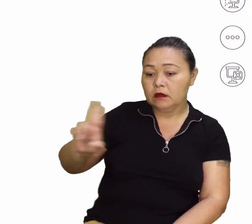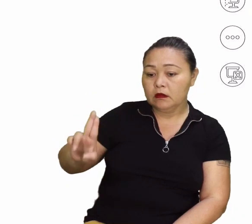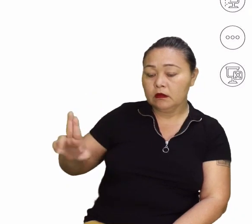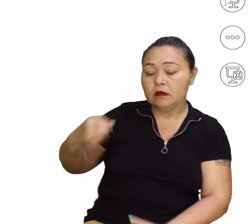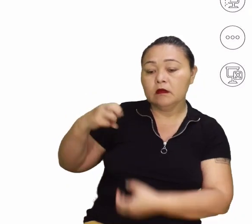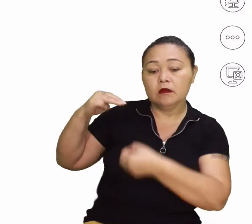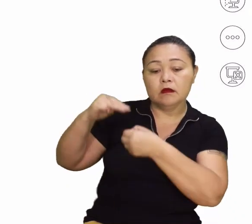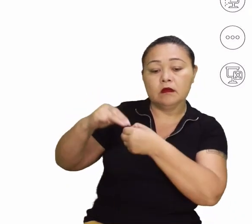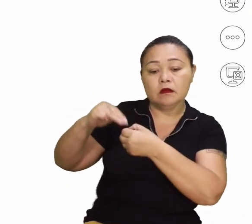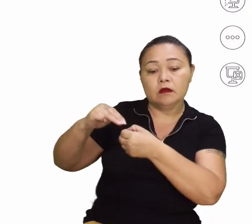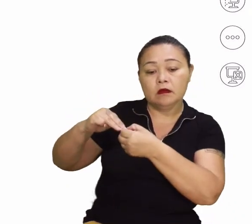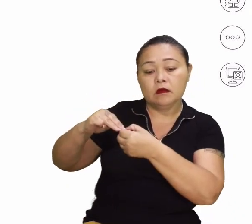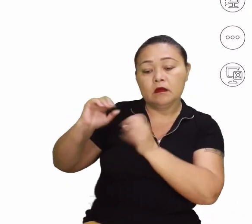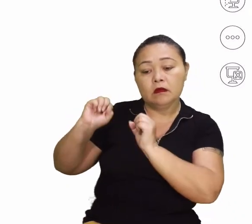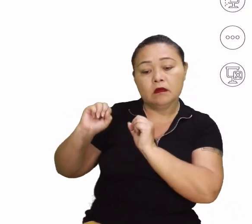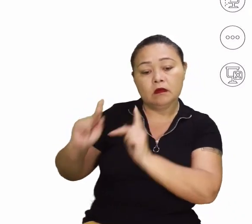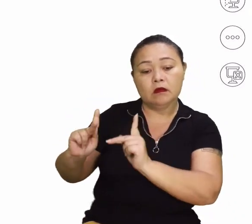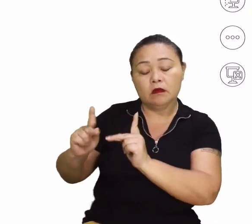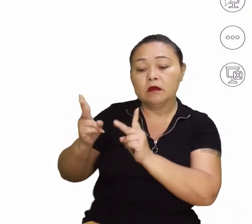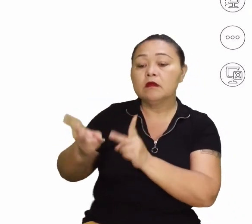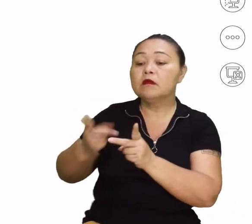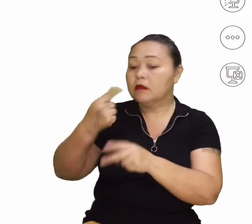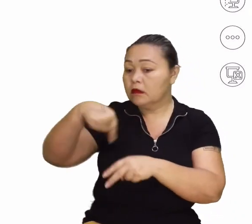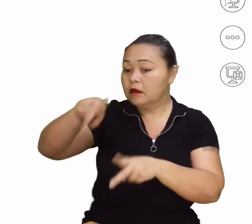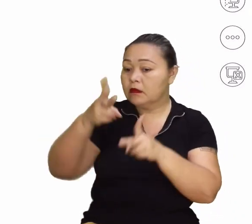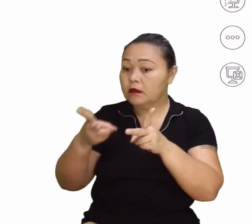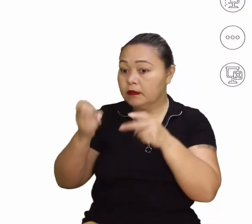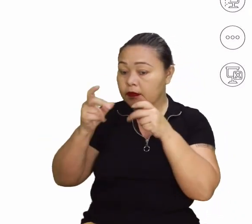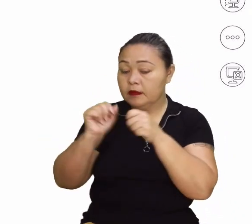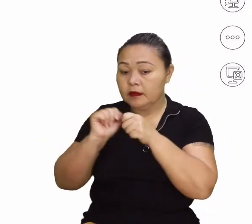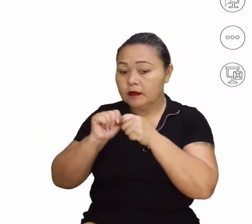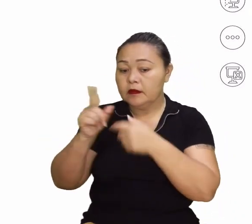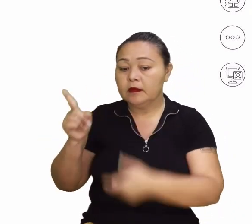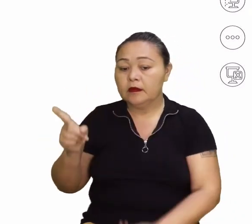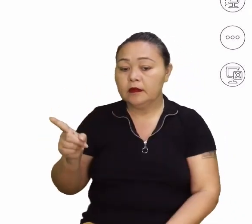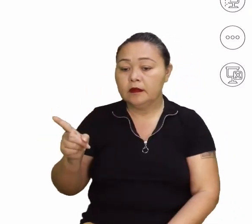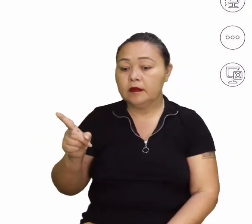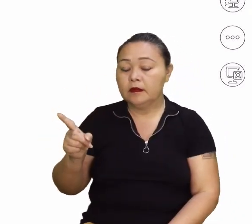nomes, ok? E vocês vão perceber, vocês vão